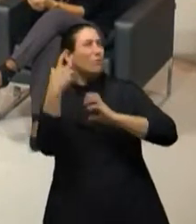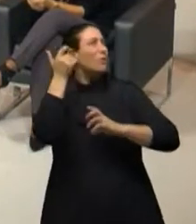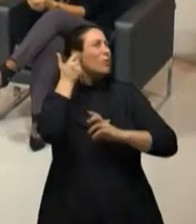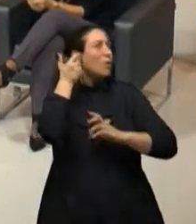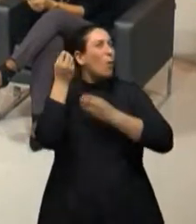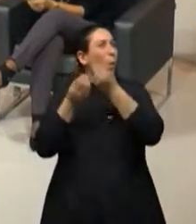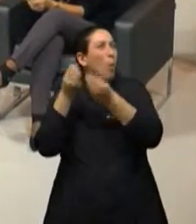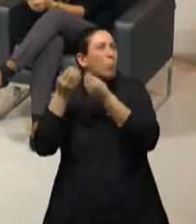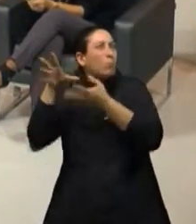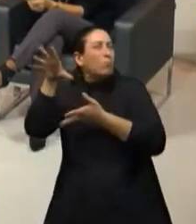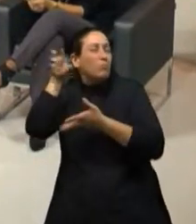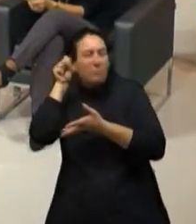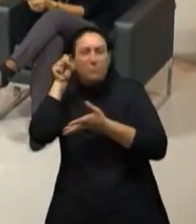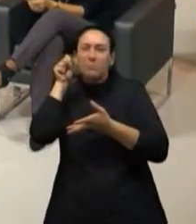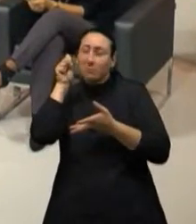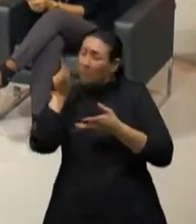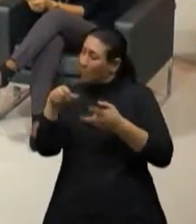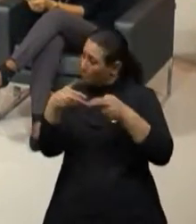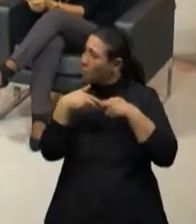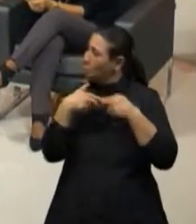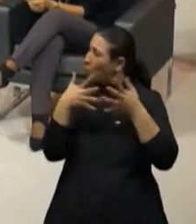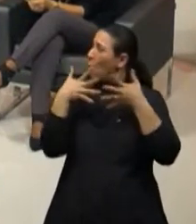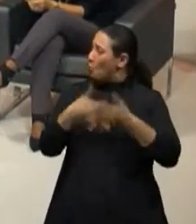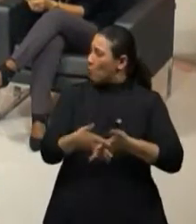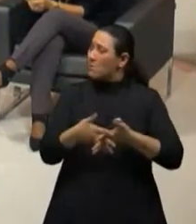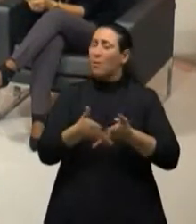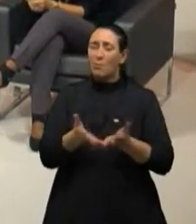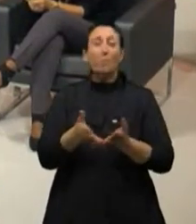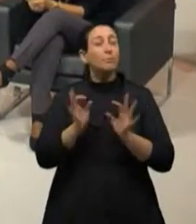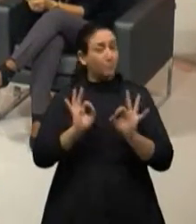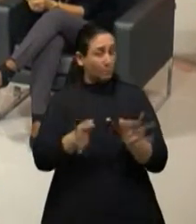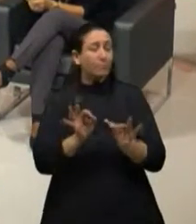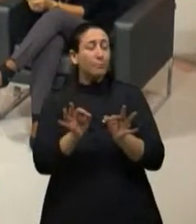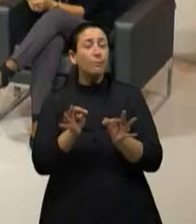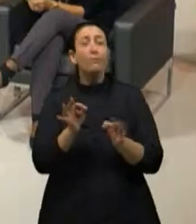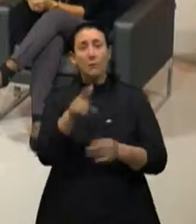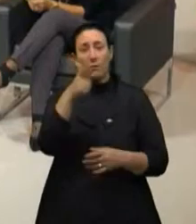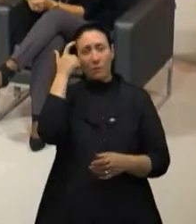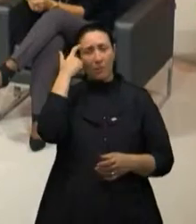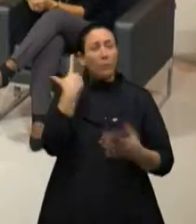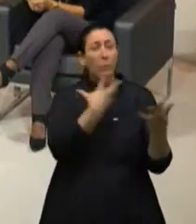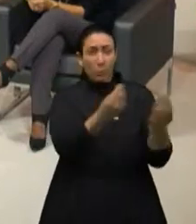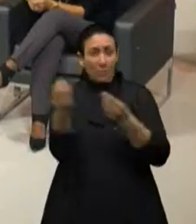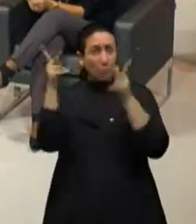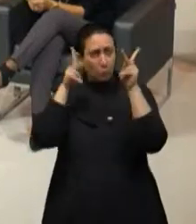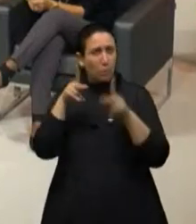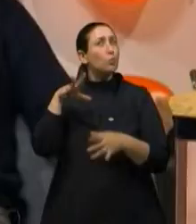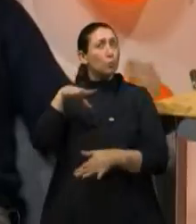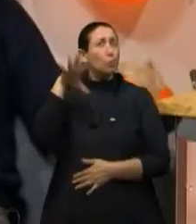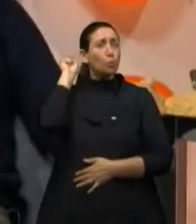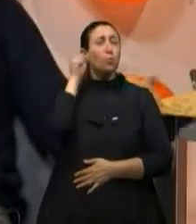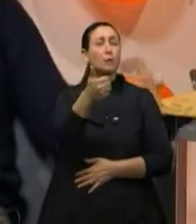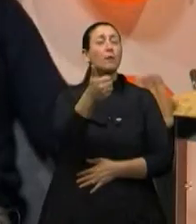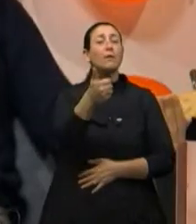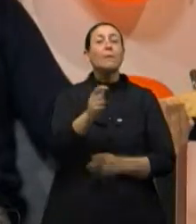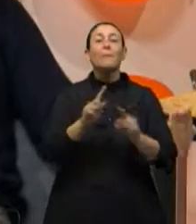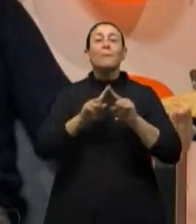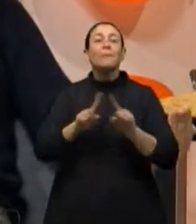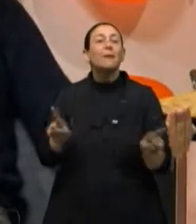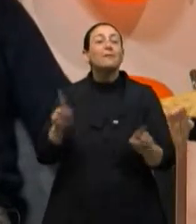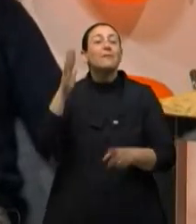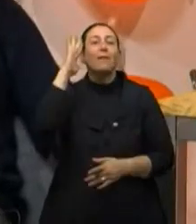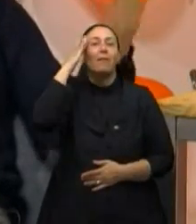essas zonas E aí a confusão de ruídos exatamente então escutar a maioria escuta mas o problema é